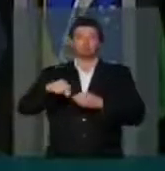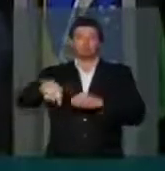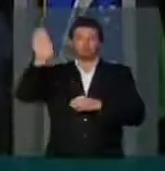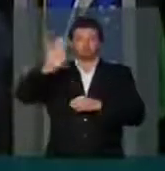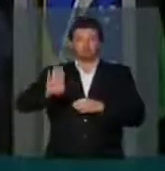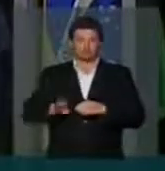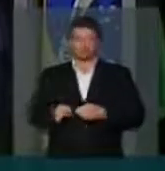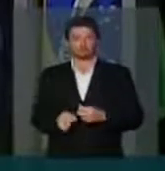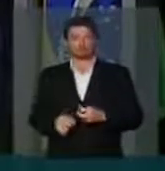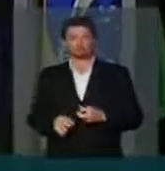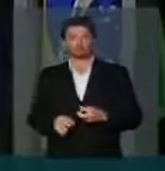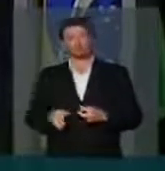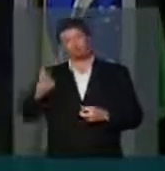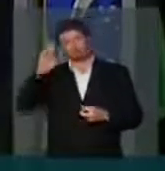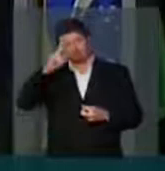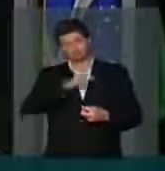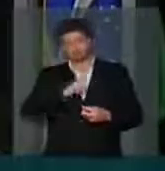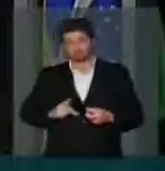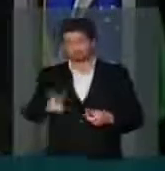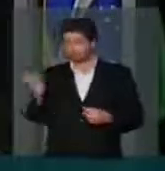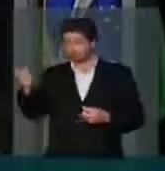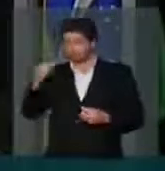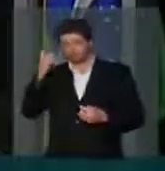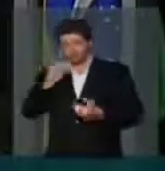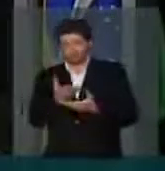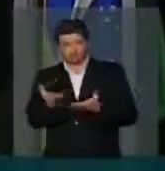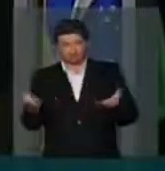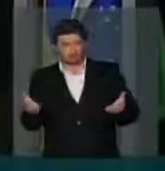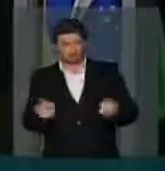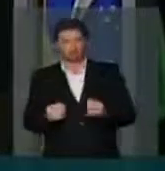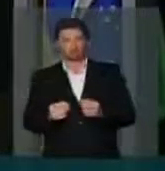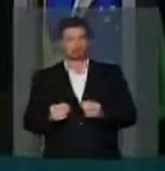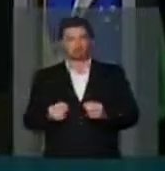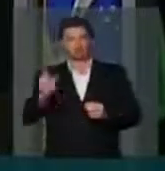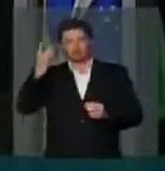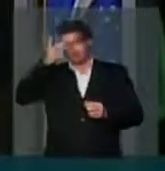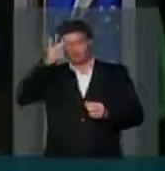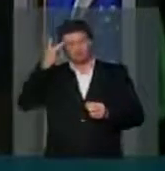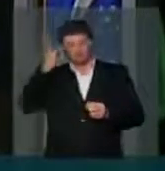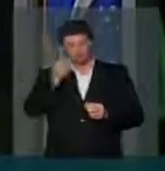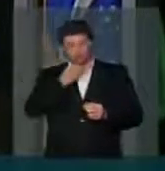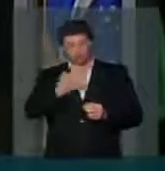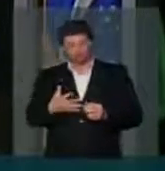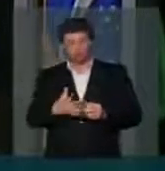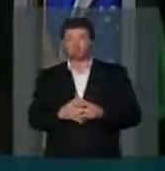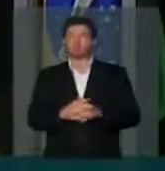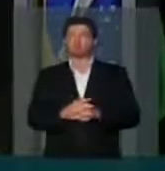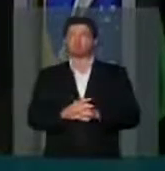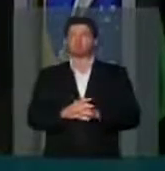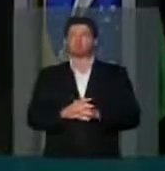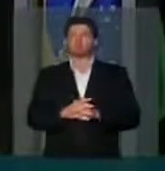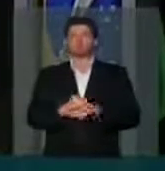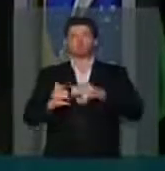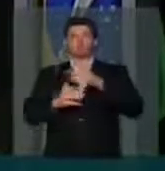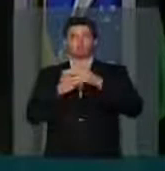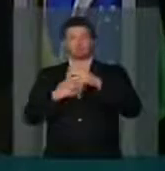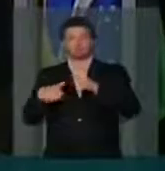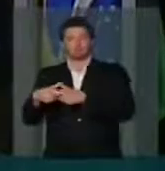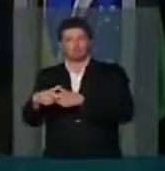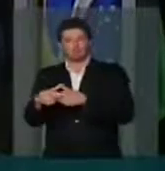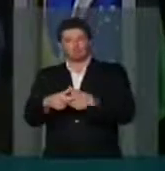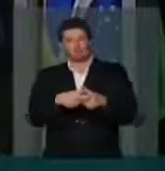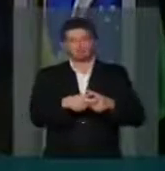país. Senhor presidente, senhores parlamentares, as pessoas de bem, os